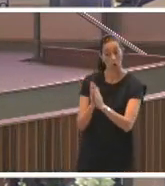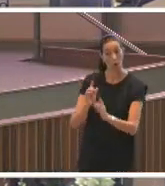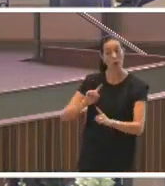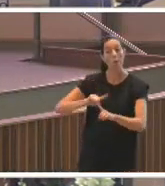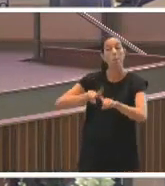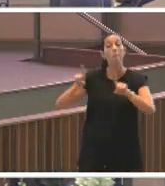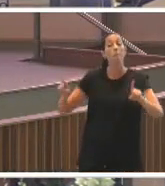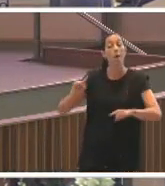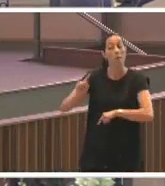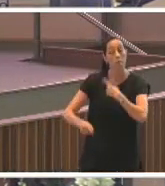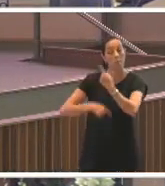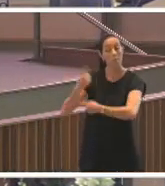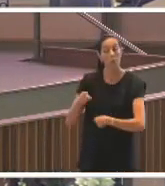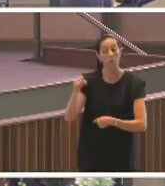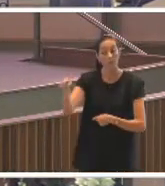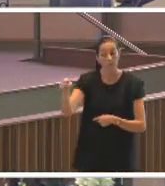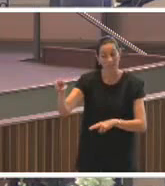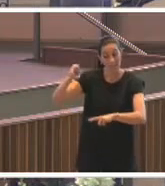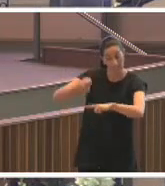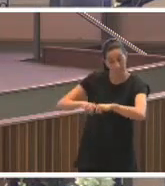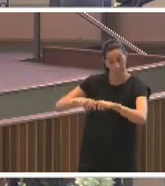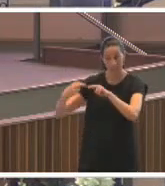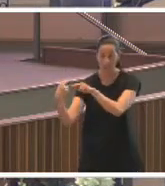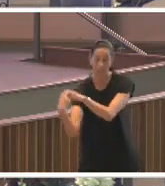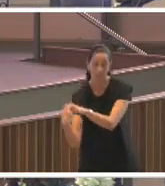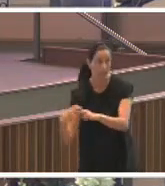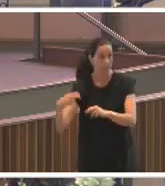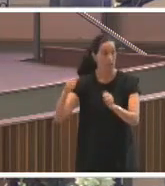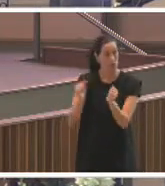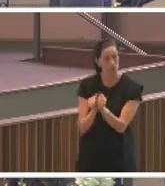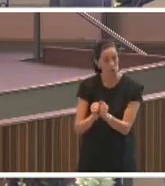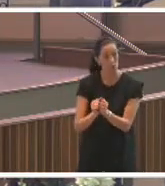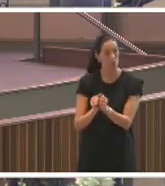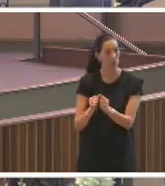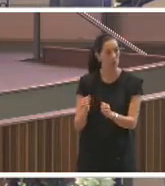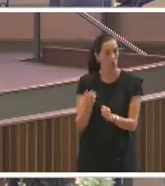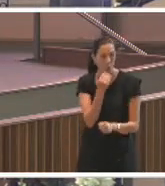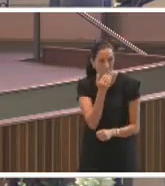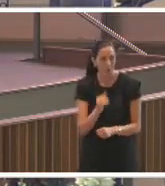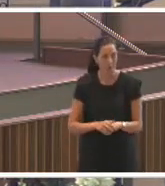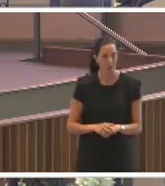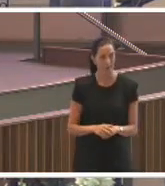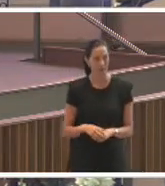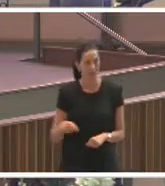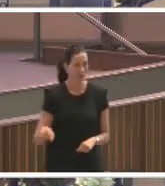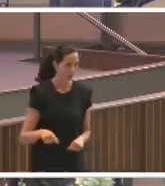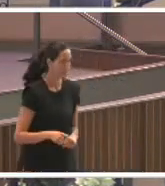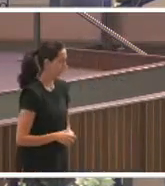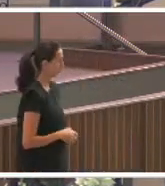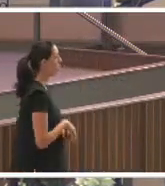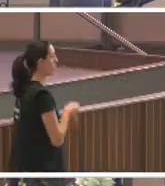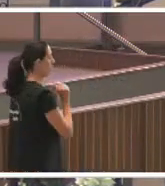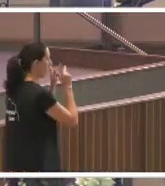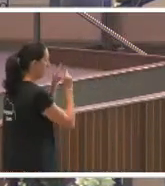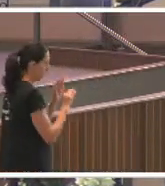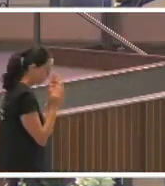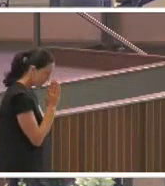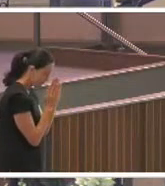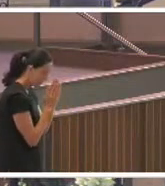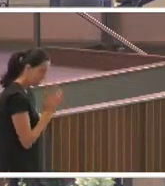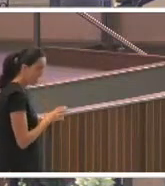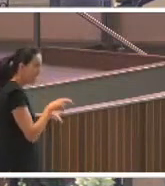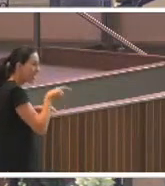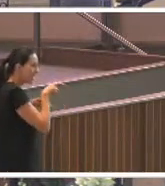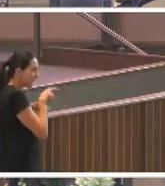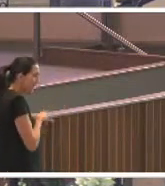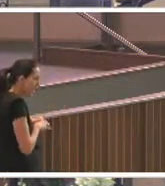sentar na mesa para tomar o café. E ela começou a ministrar a palavra. E aquele tempo do café se tornou o tempo